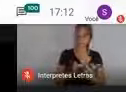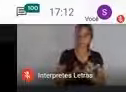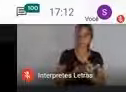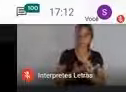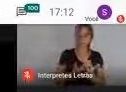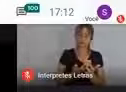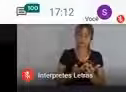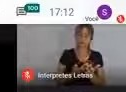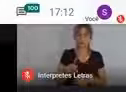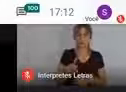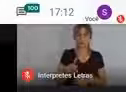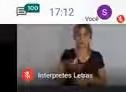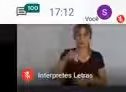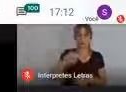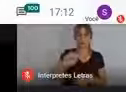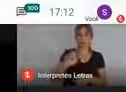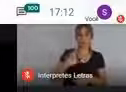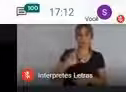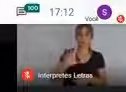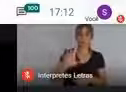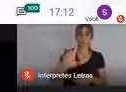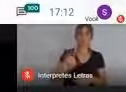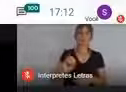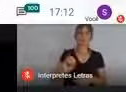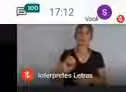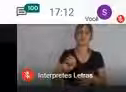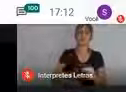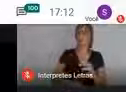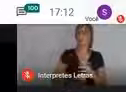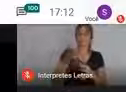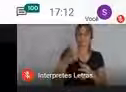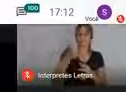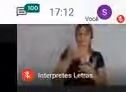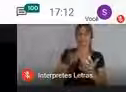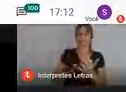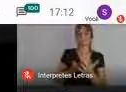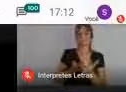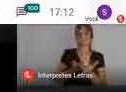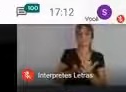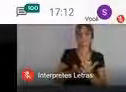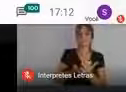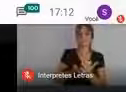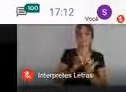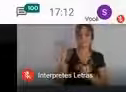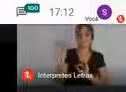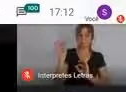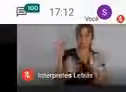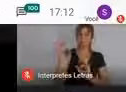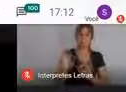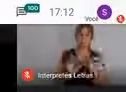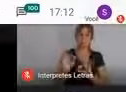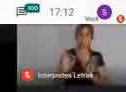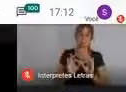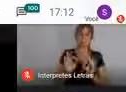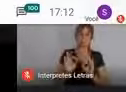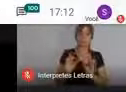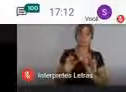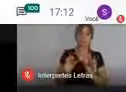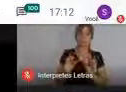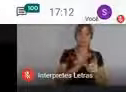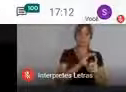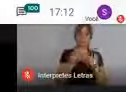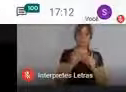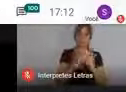Marcelo, estudo muito interessante, pioneiro, foi o primeiro estudo geolinguístico elaborado em comunidades